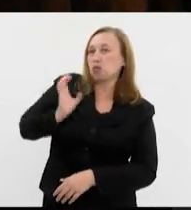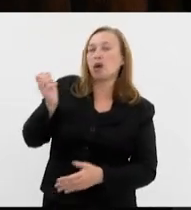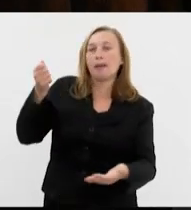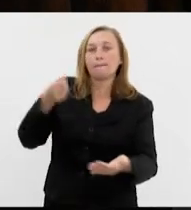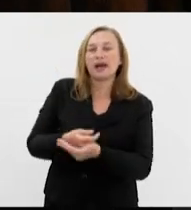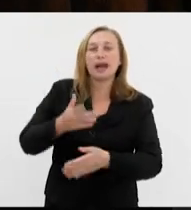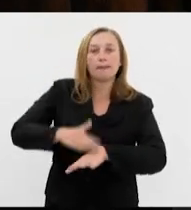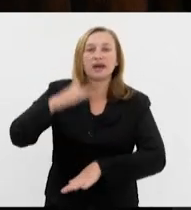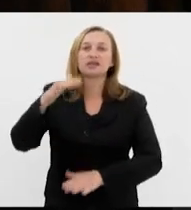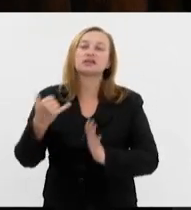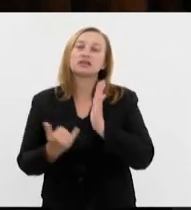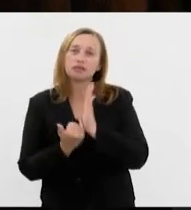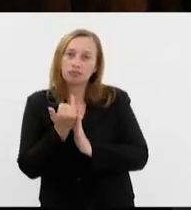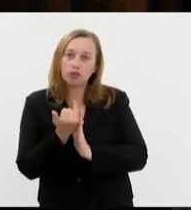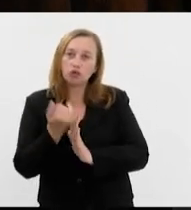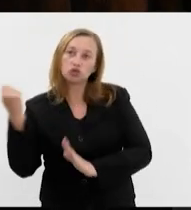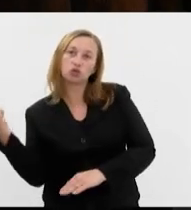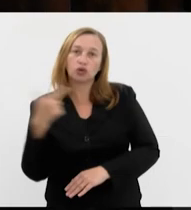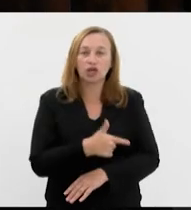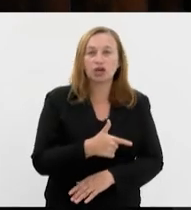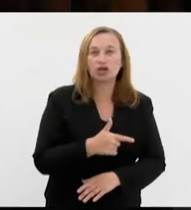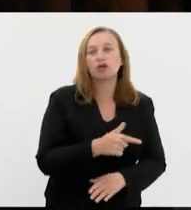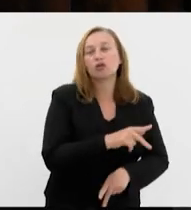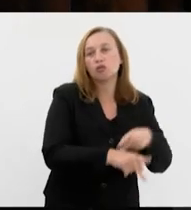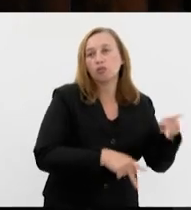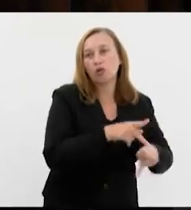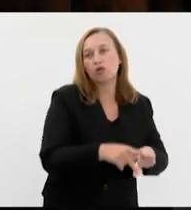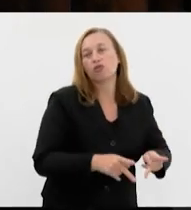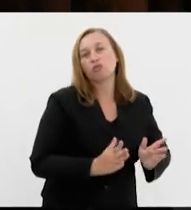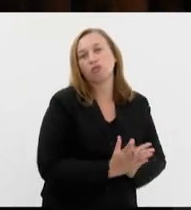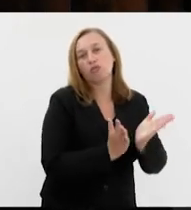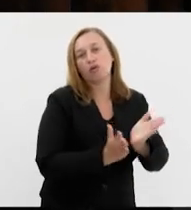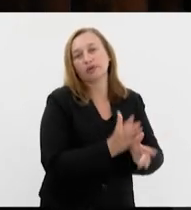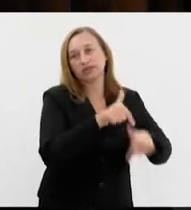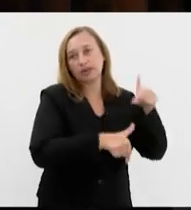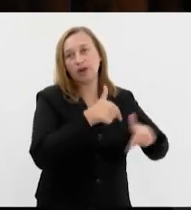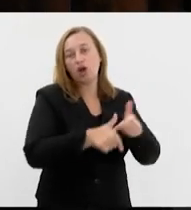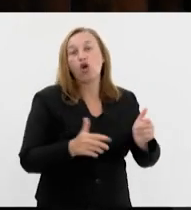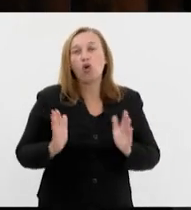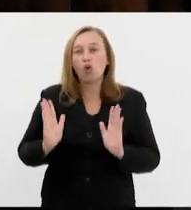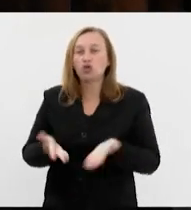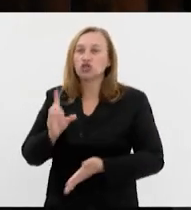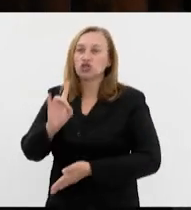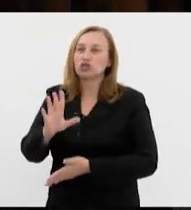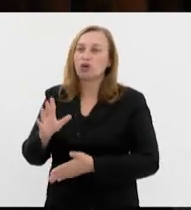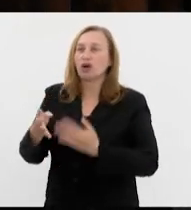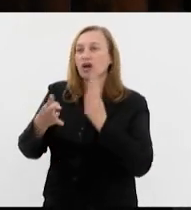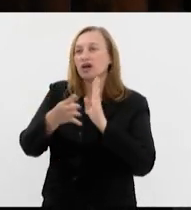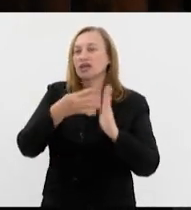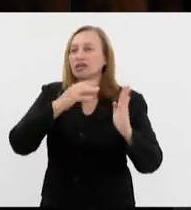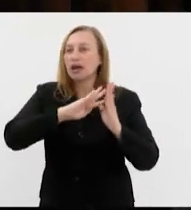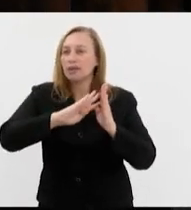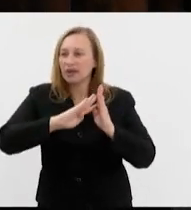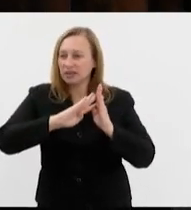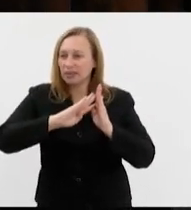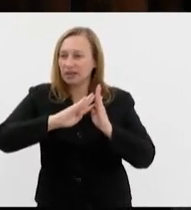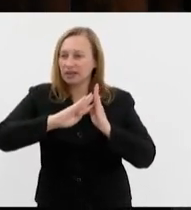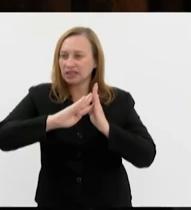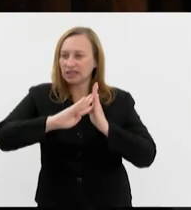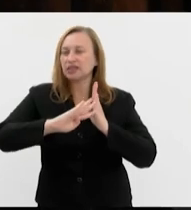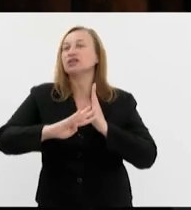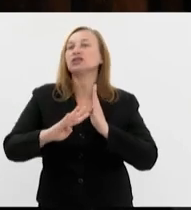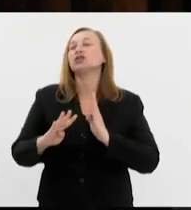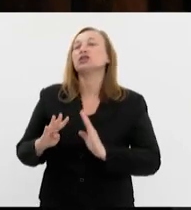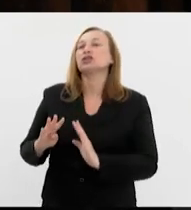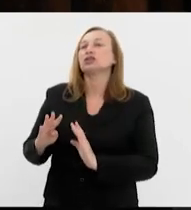mais imposto que o trabalhador. E hoje, só a tabela do imposto de renda não é suficiente para